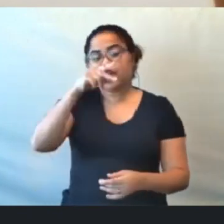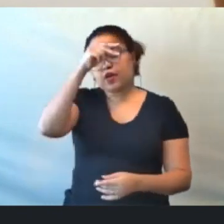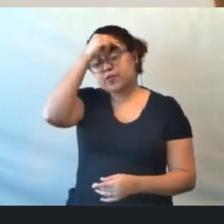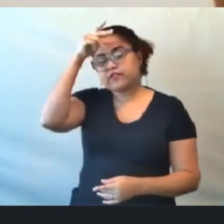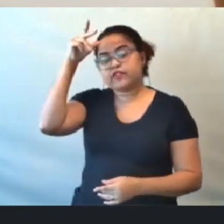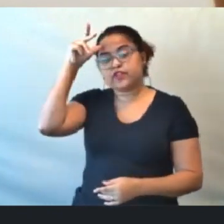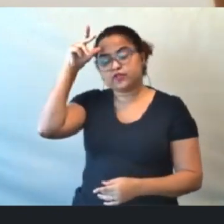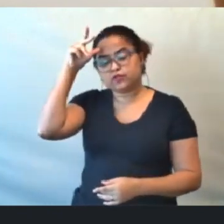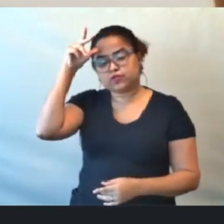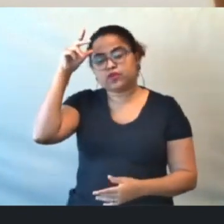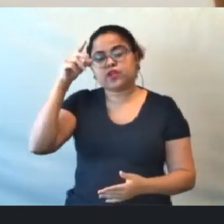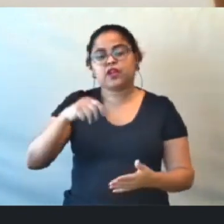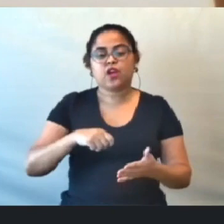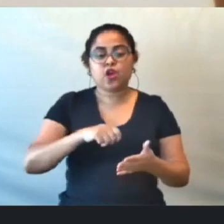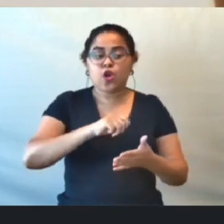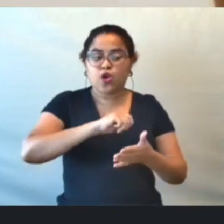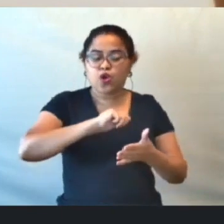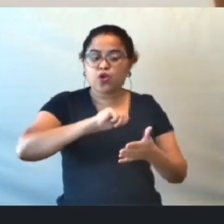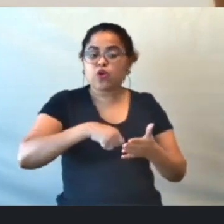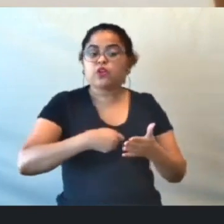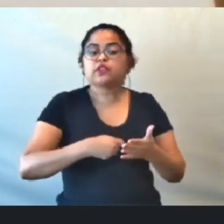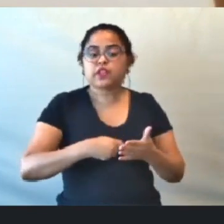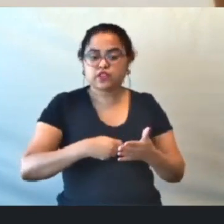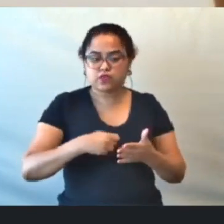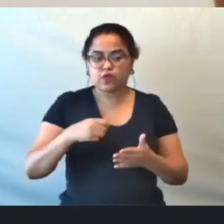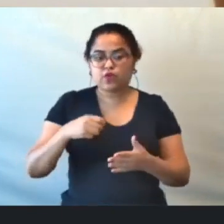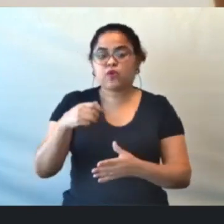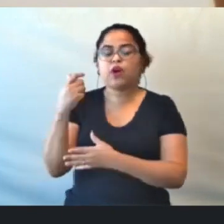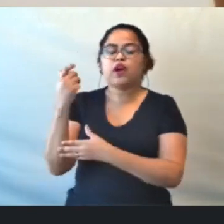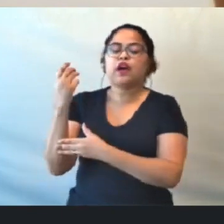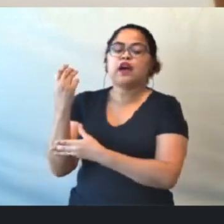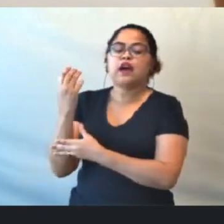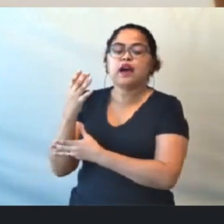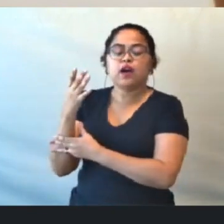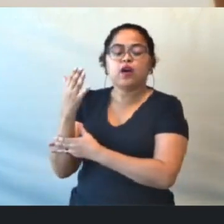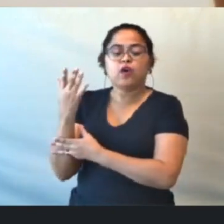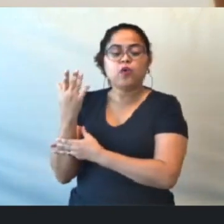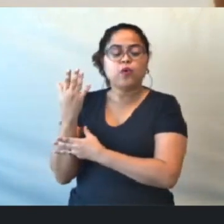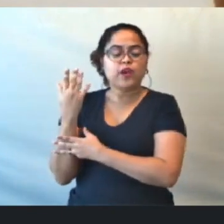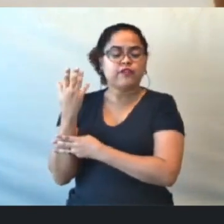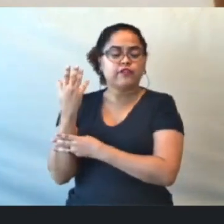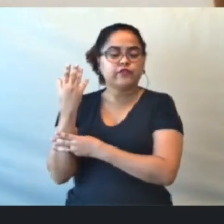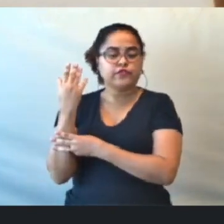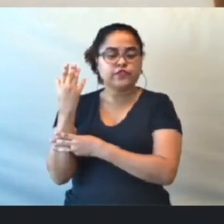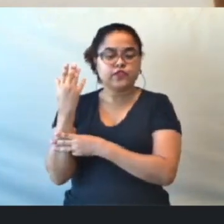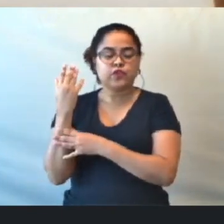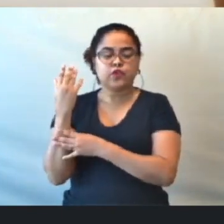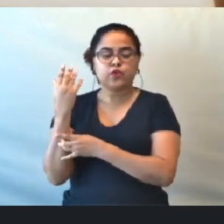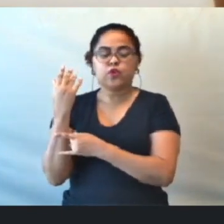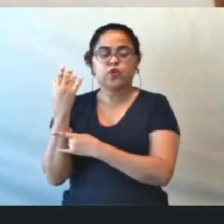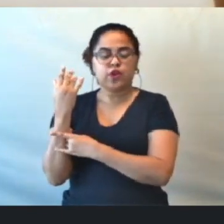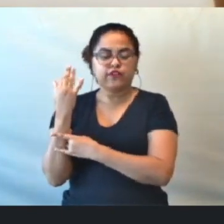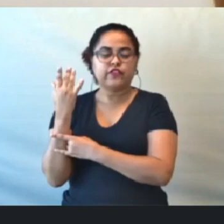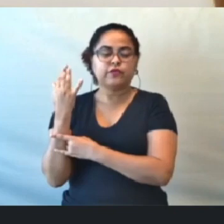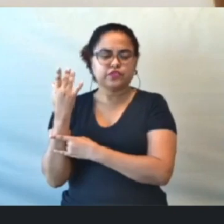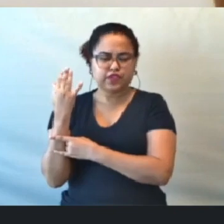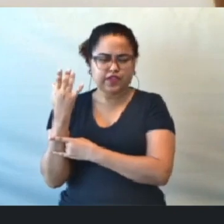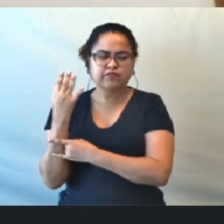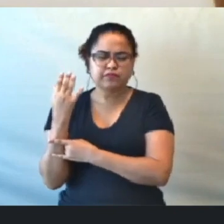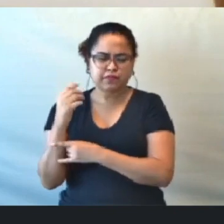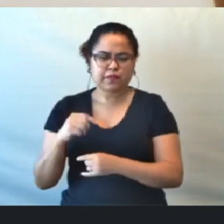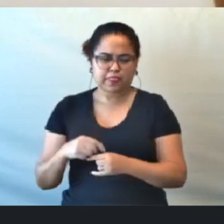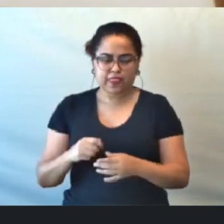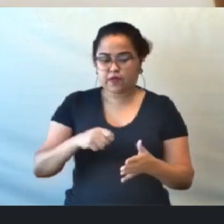dos serviços. Vou esclarecer quais. E, normalmente, né, em todo o país, quando